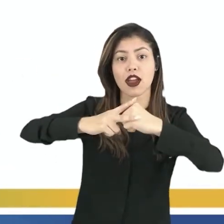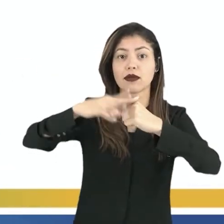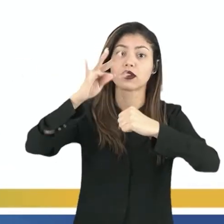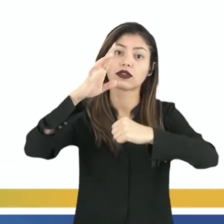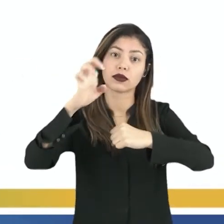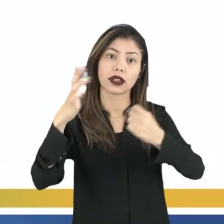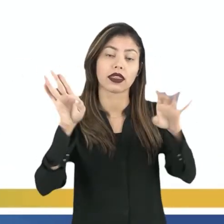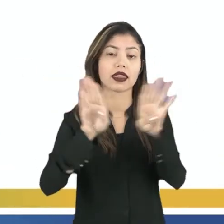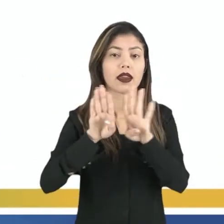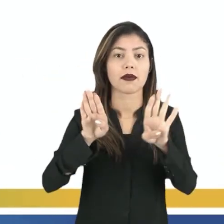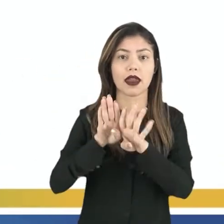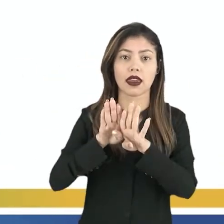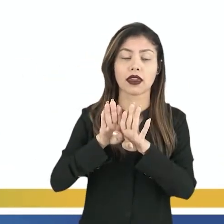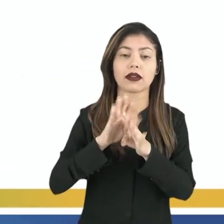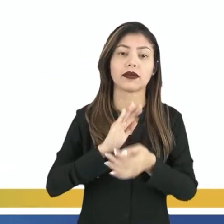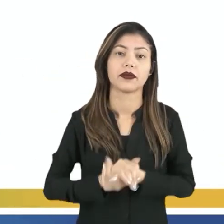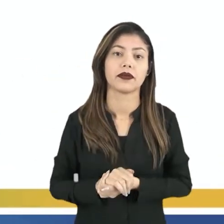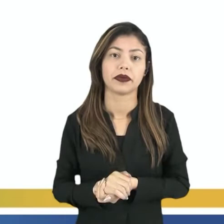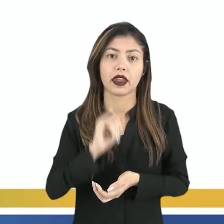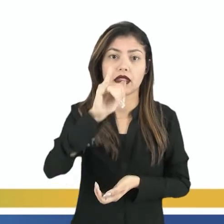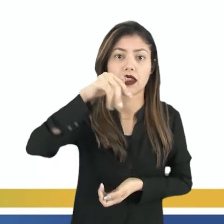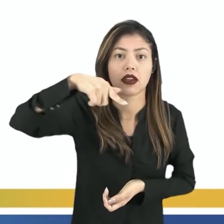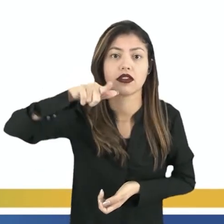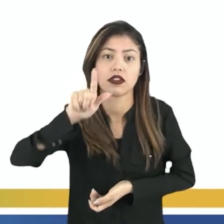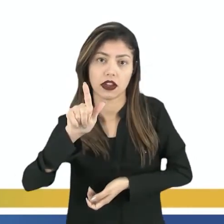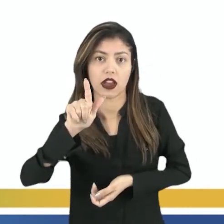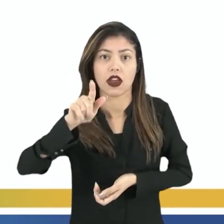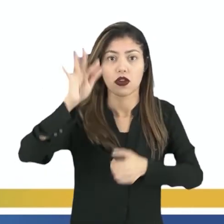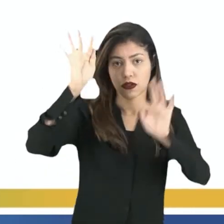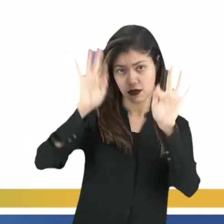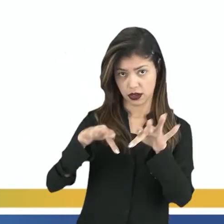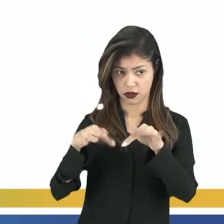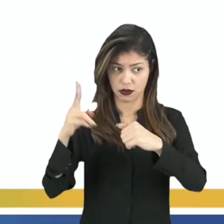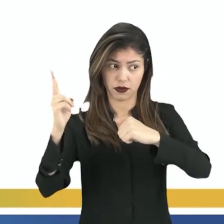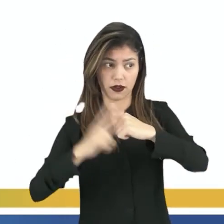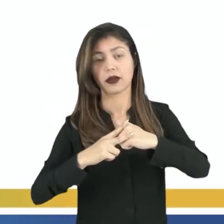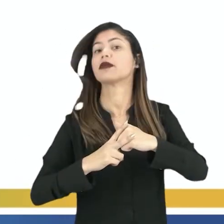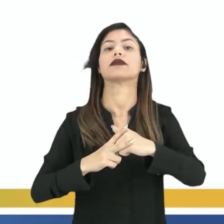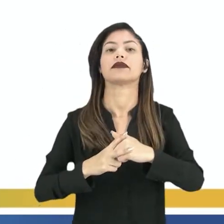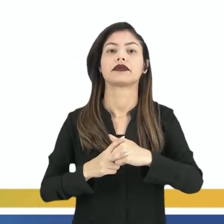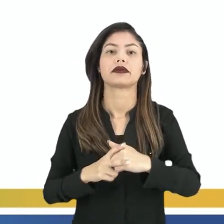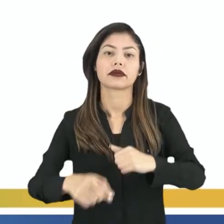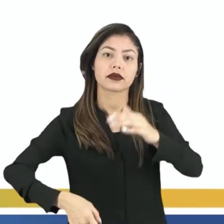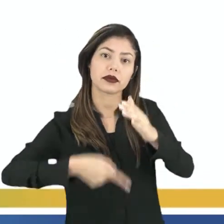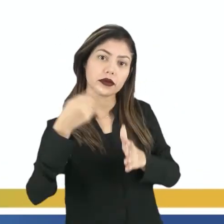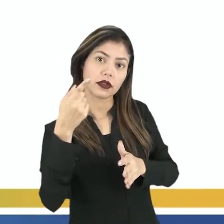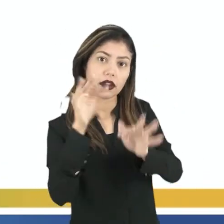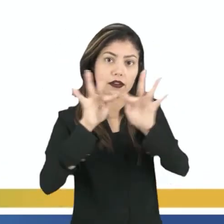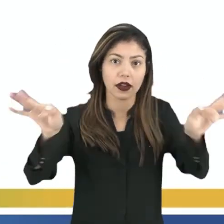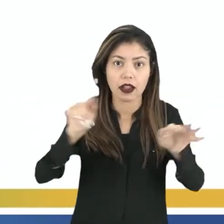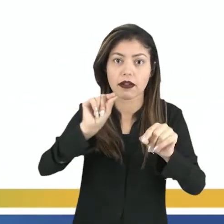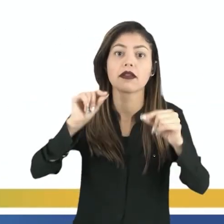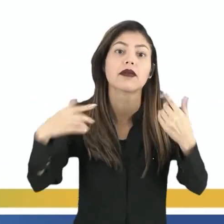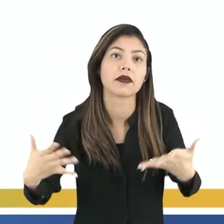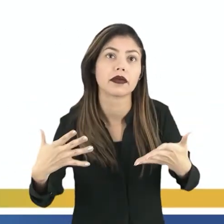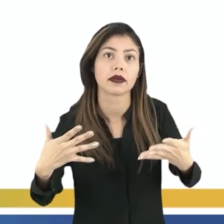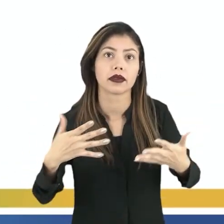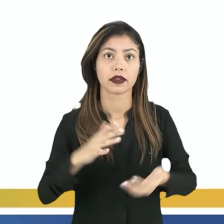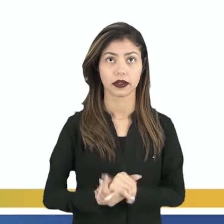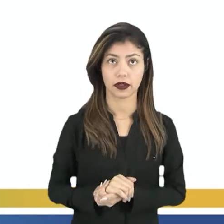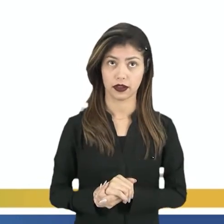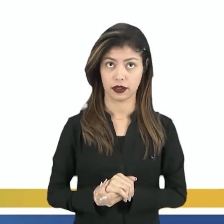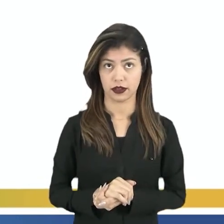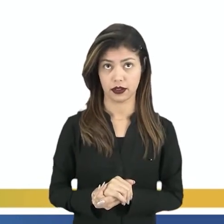e também está faltando vocês colocarem o ing no final do verbo. Então, na primeira frase vai ficar she is texting